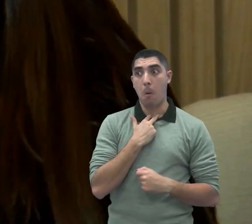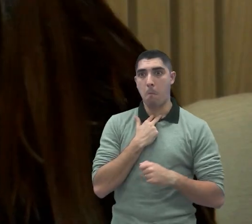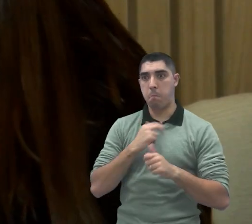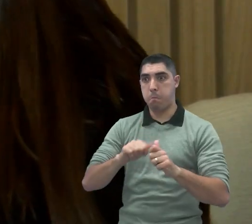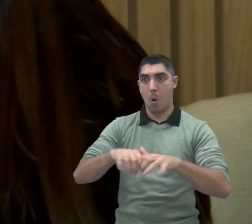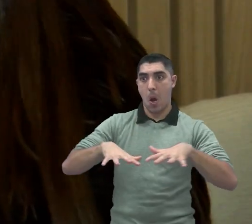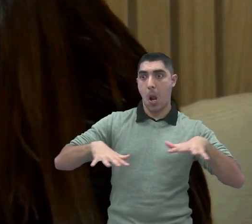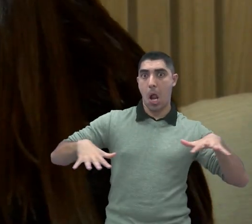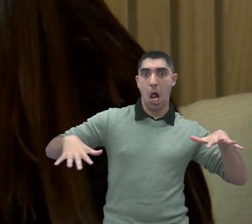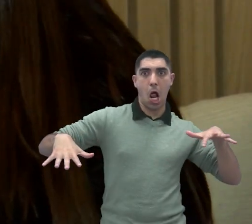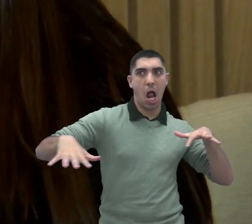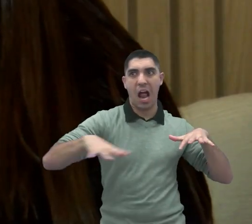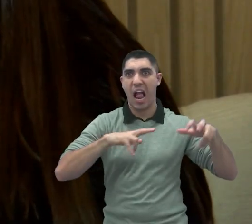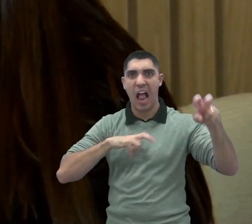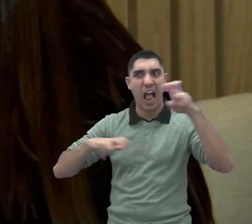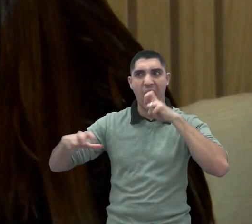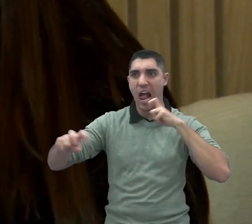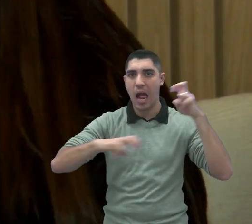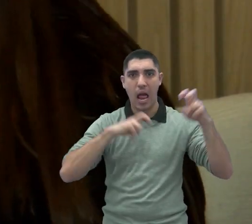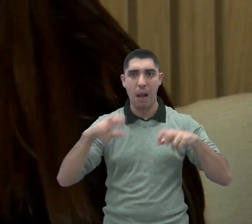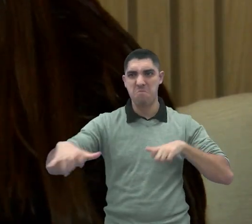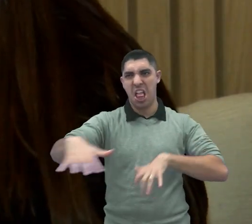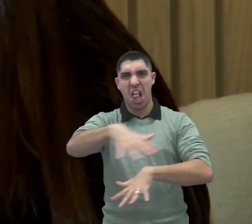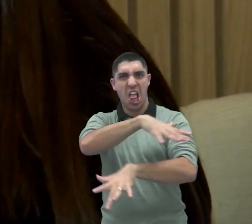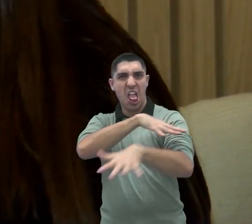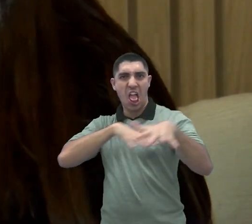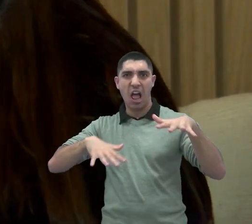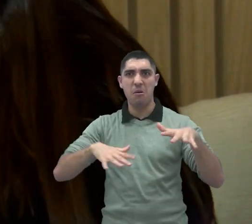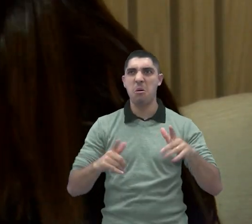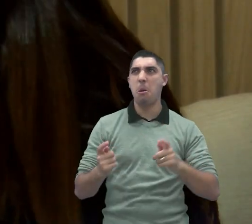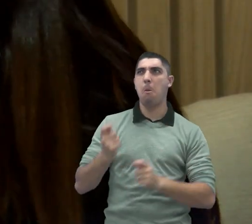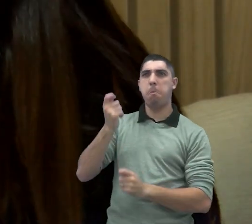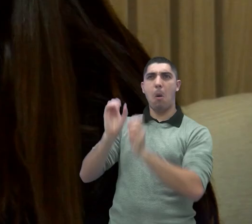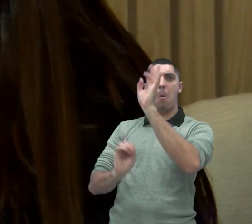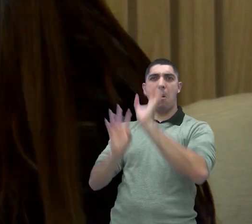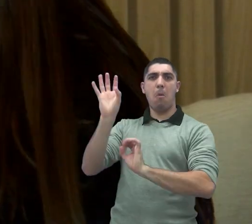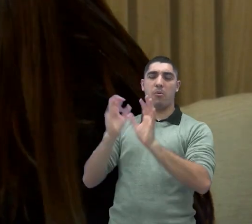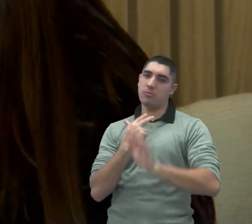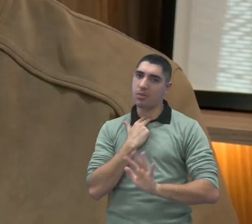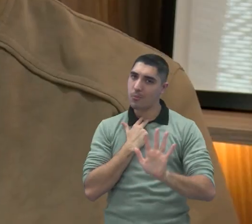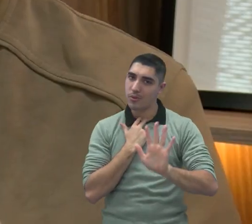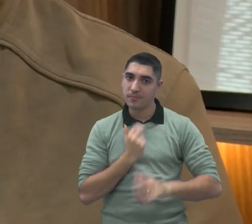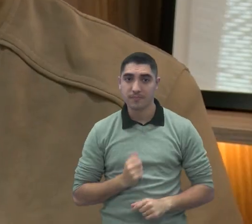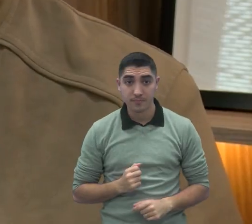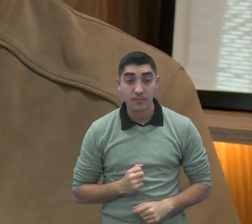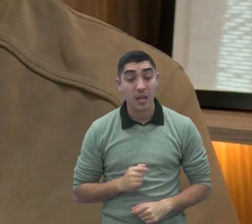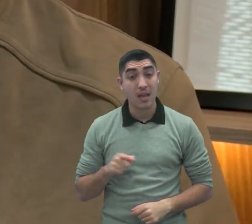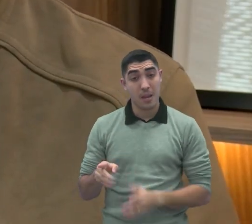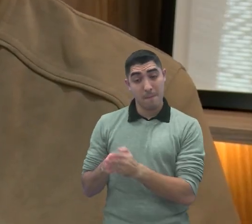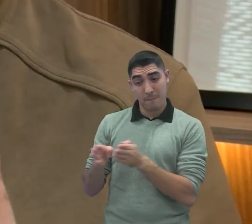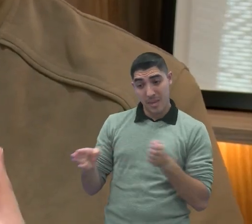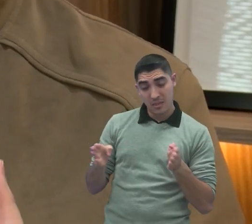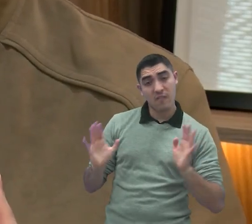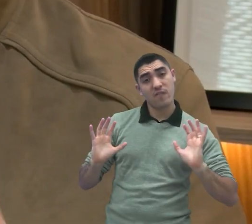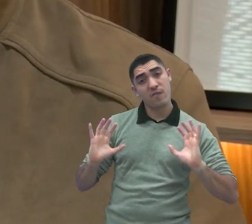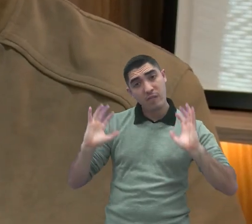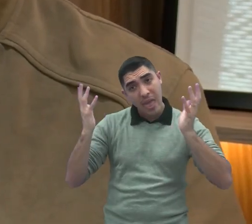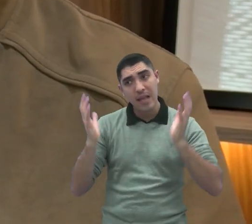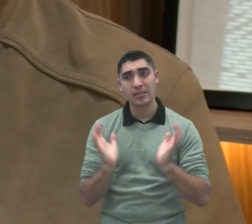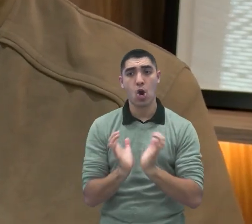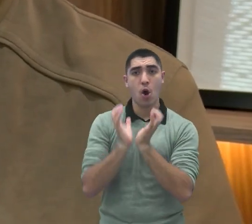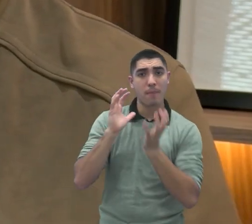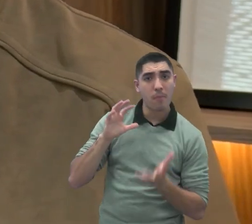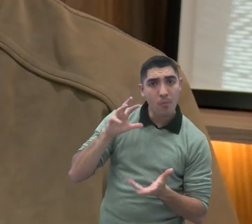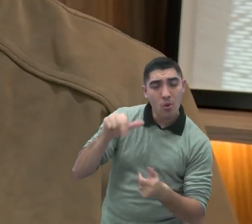aquela aglomeração. É o que eu peço para que não tenha. Fogos. Como a gente está numa época festiva, época de Copa